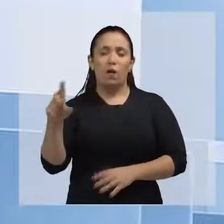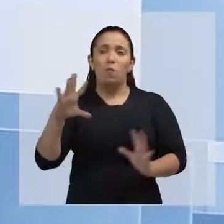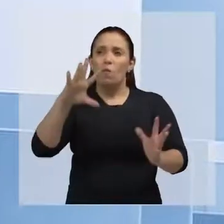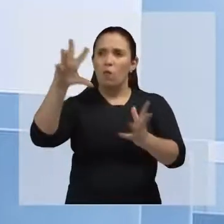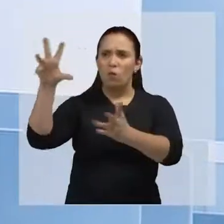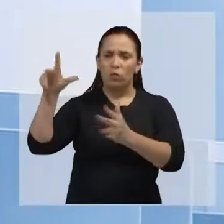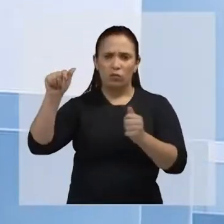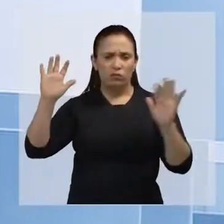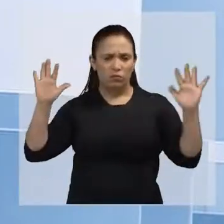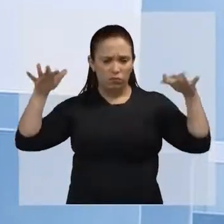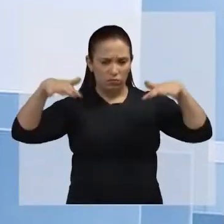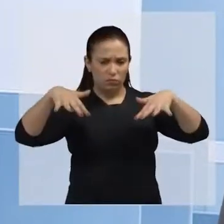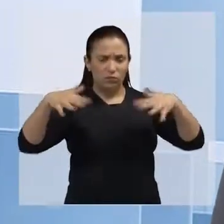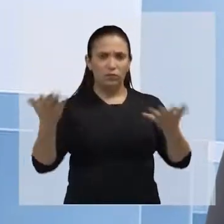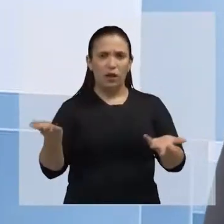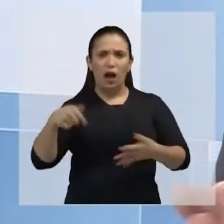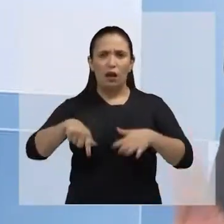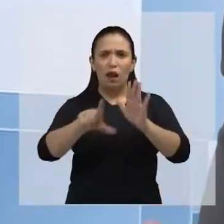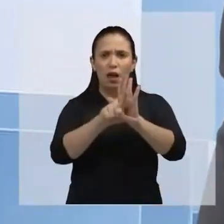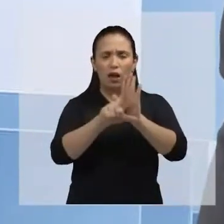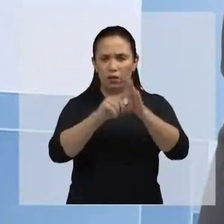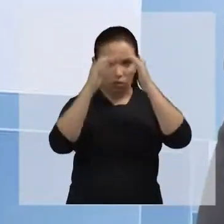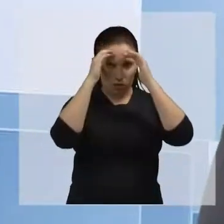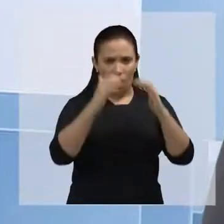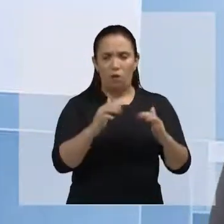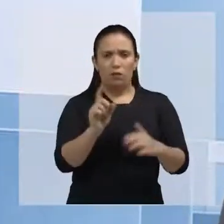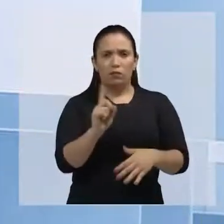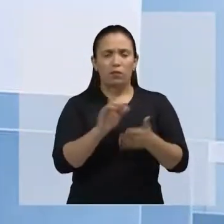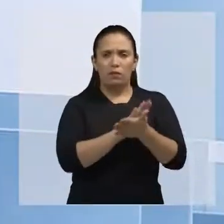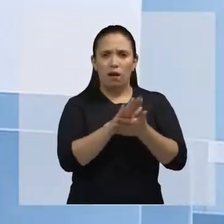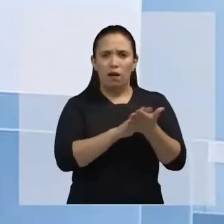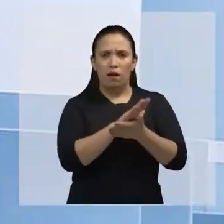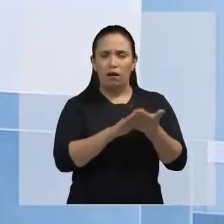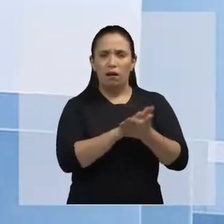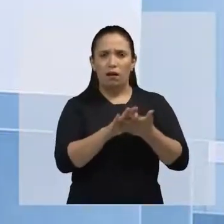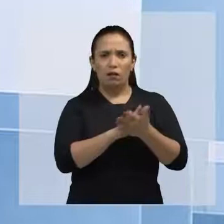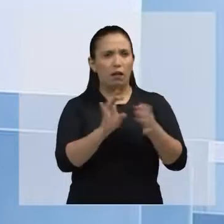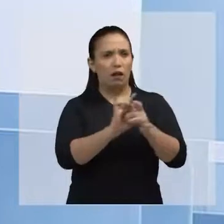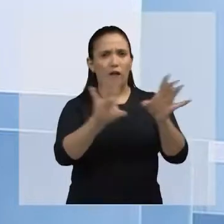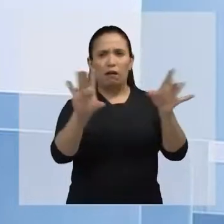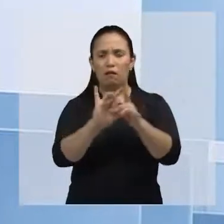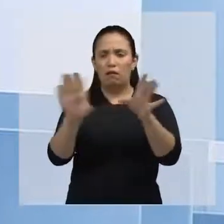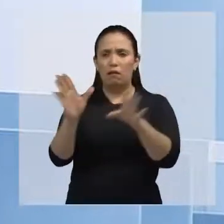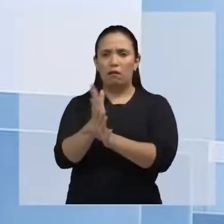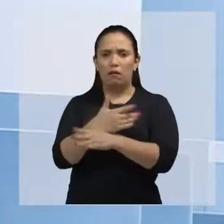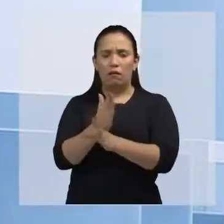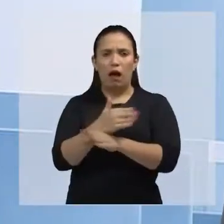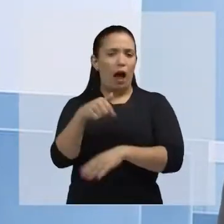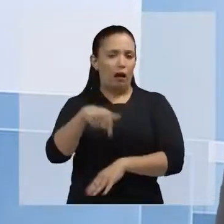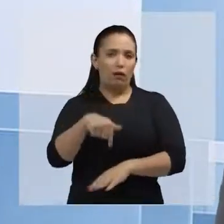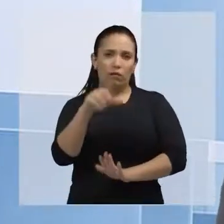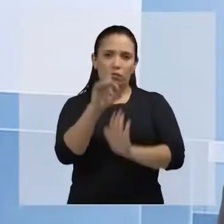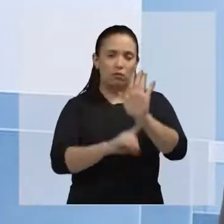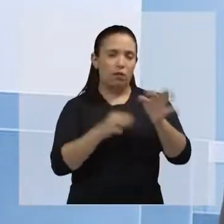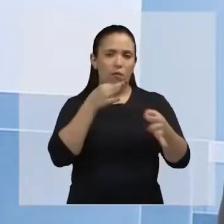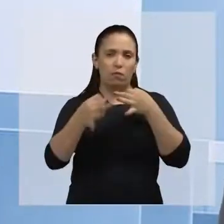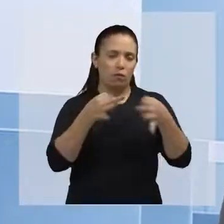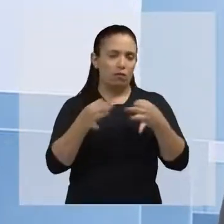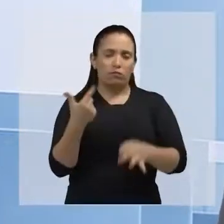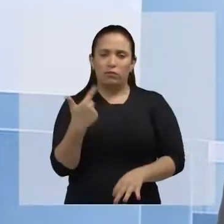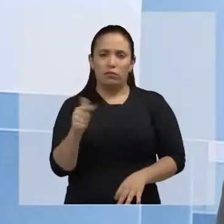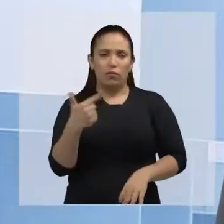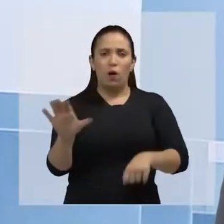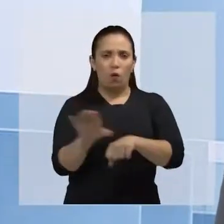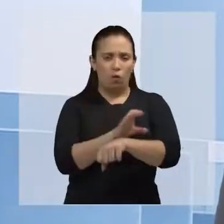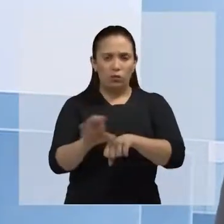isso acontecer e todas as nossas leis forem desobedecidas e não acontecer nada com quem faz isso, é porque nós não vivemos no Estado Democrático de Direito,